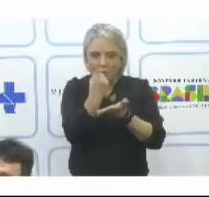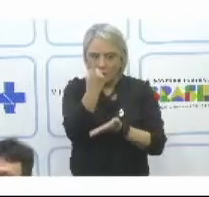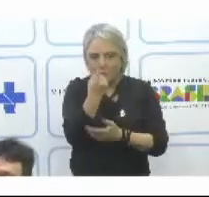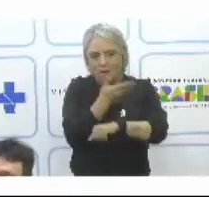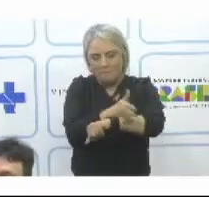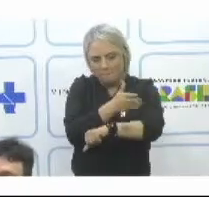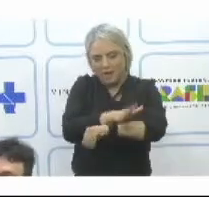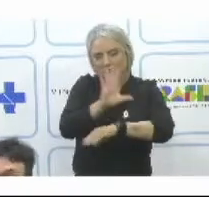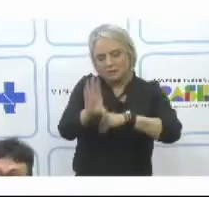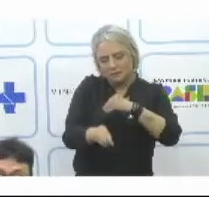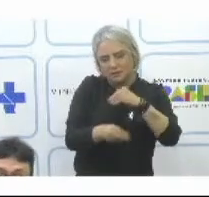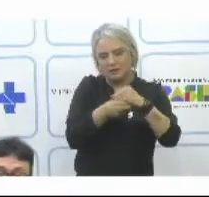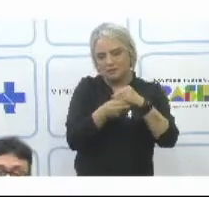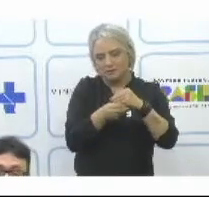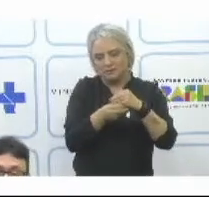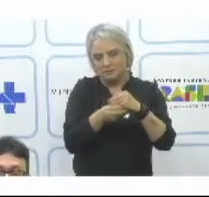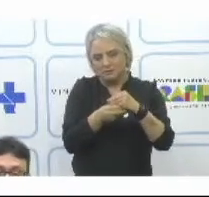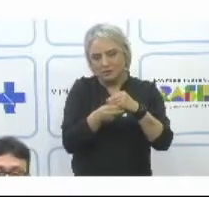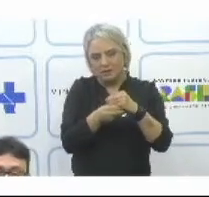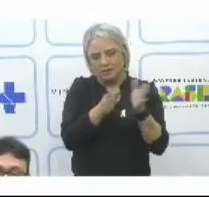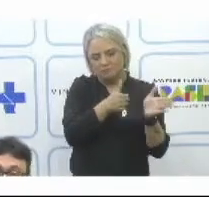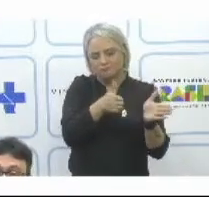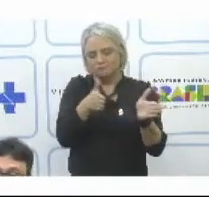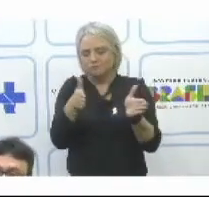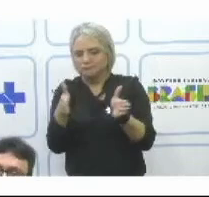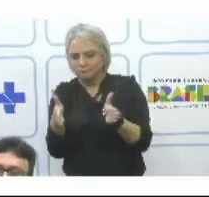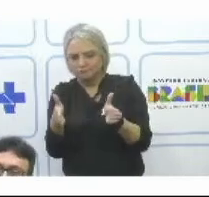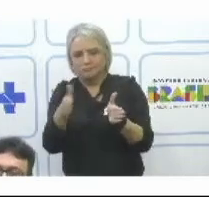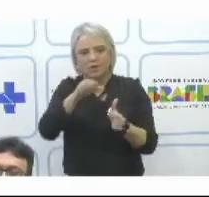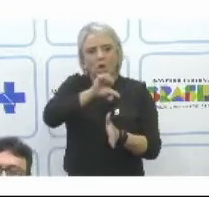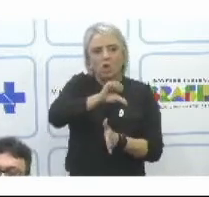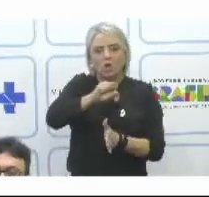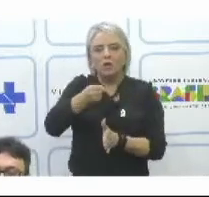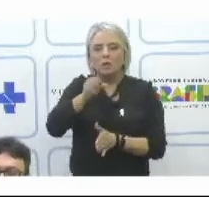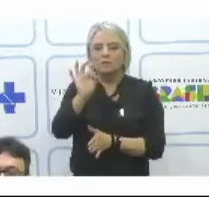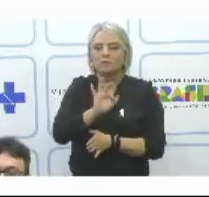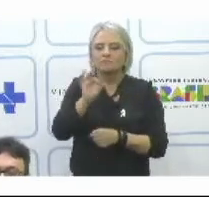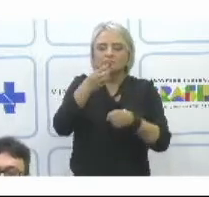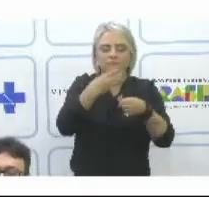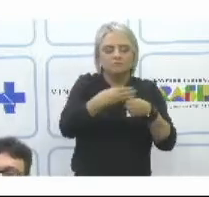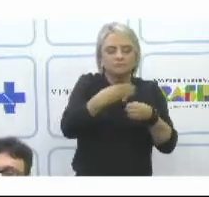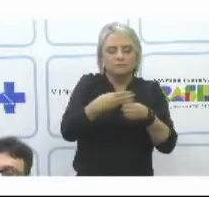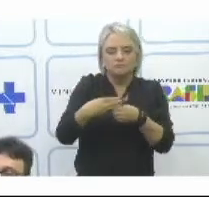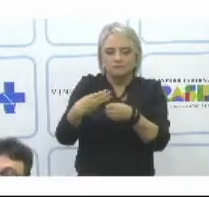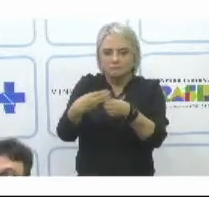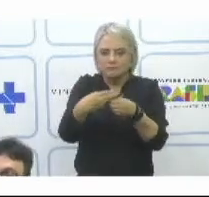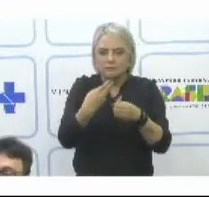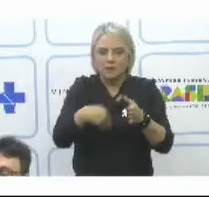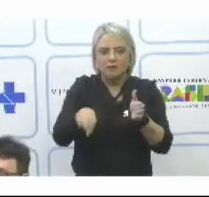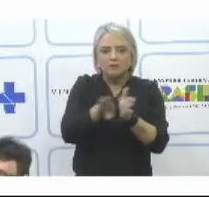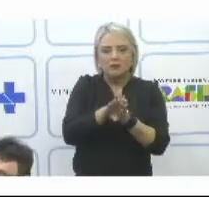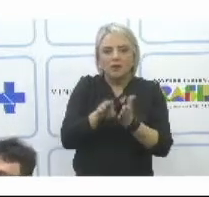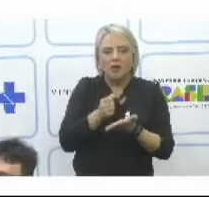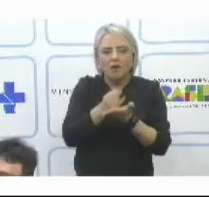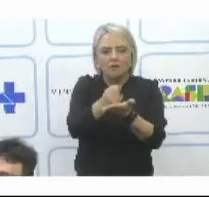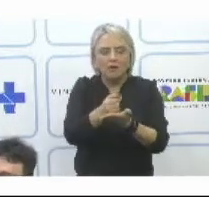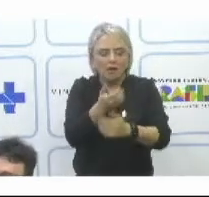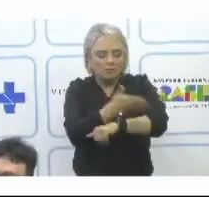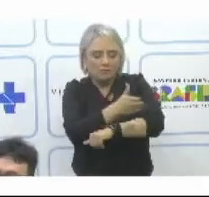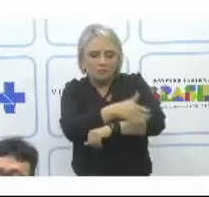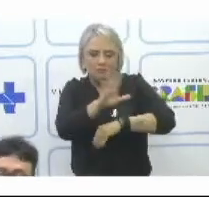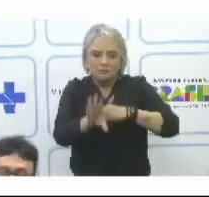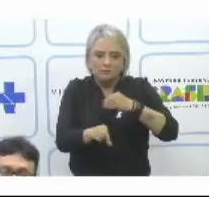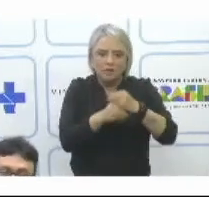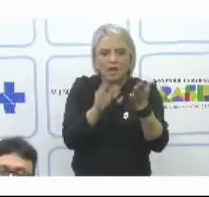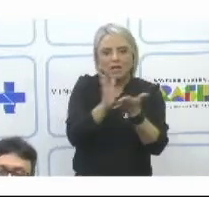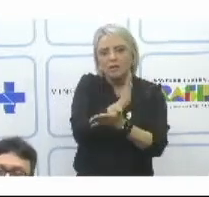uma prática integrativa. Sendo que nesse período, 98% dos municípios, né, chegaram a ofertar práticas